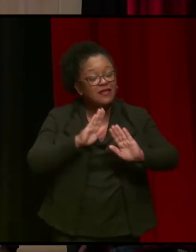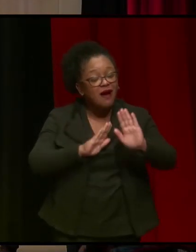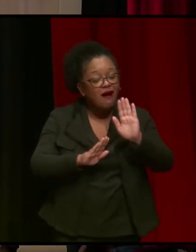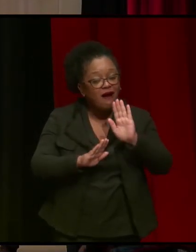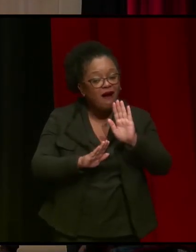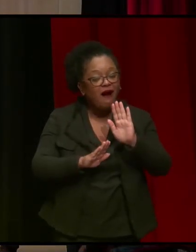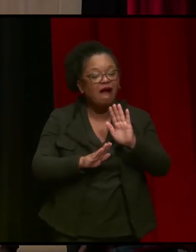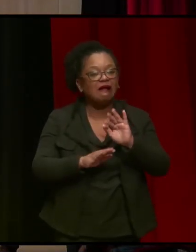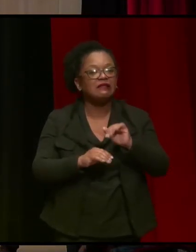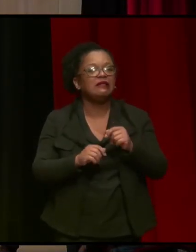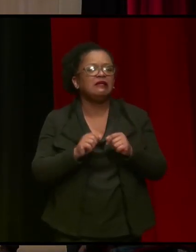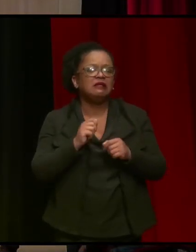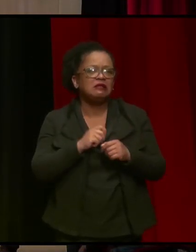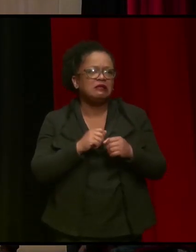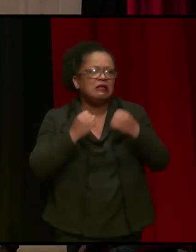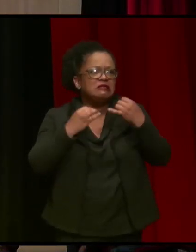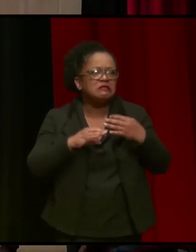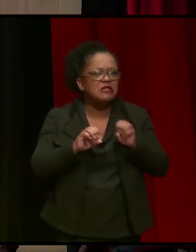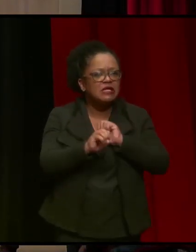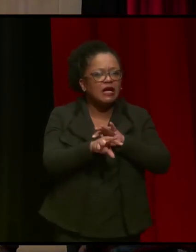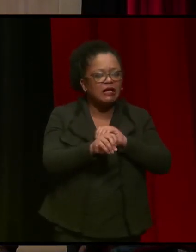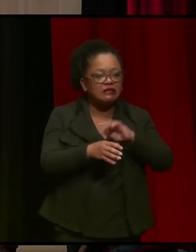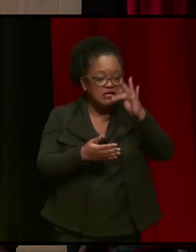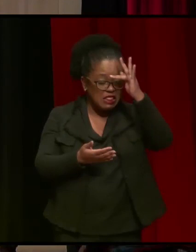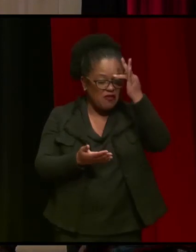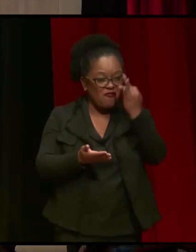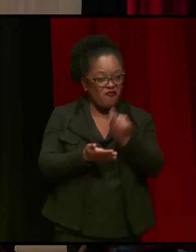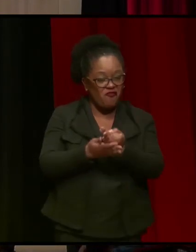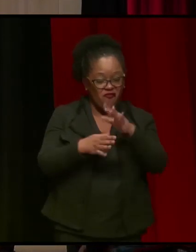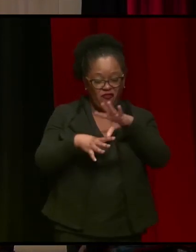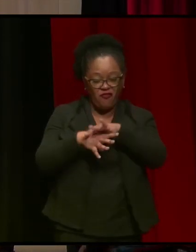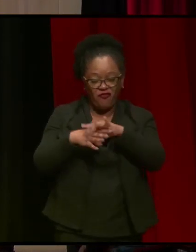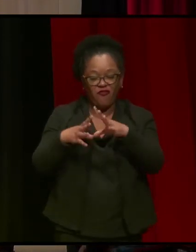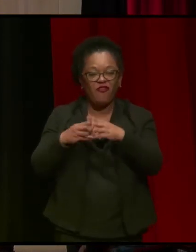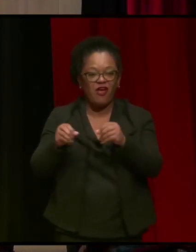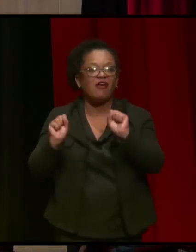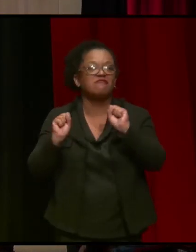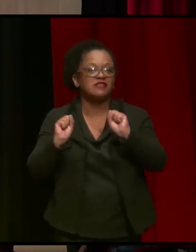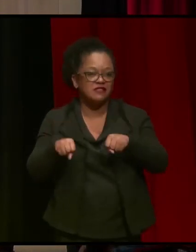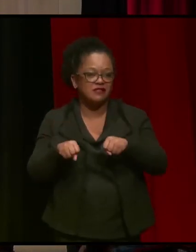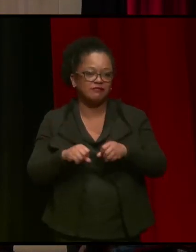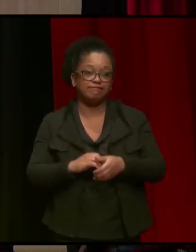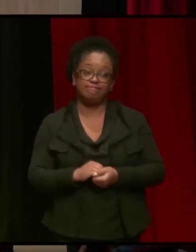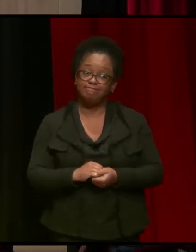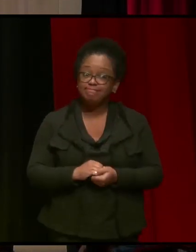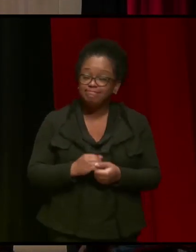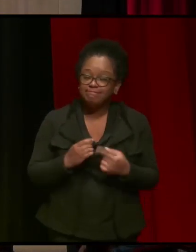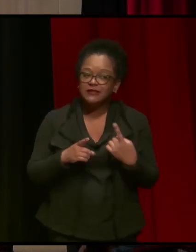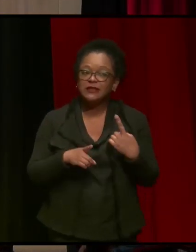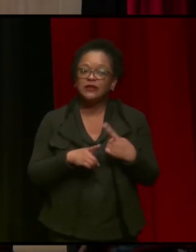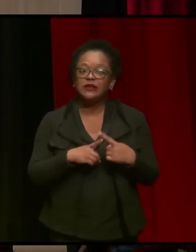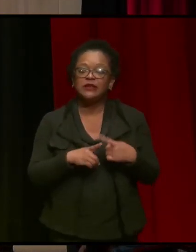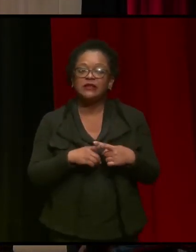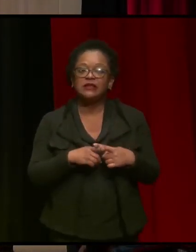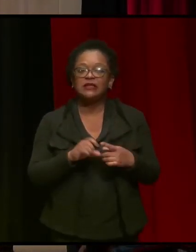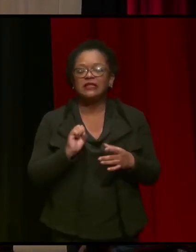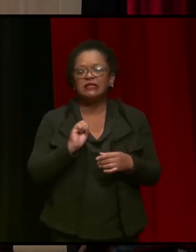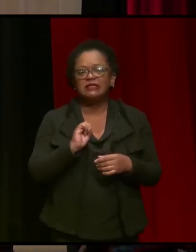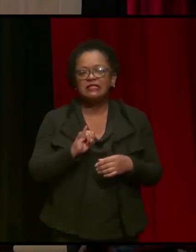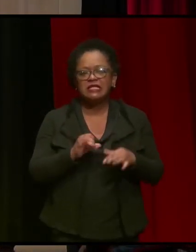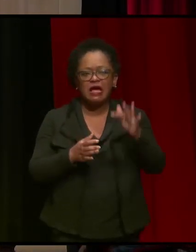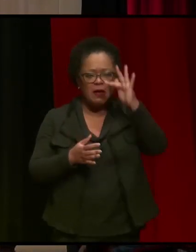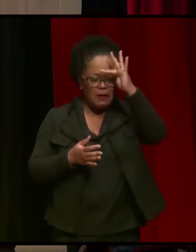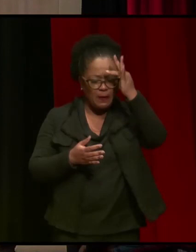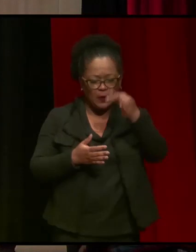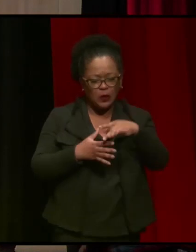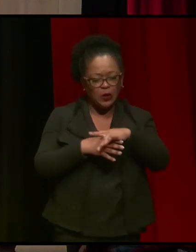fé e cura nesse sentido. Porque a pessoa não foi curada, então ela não tinha fé